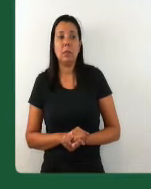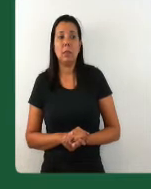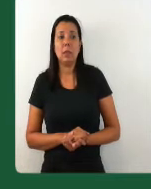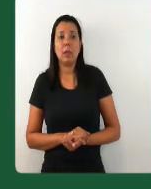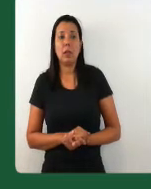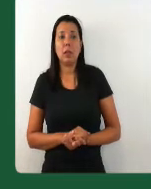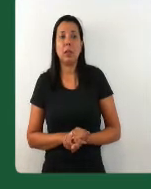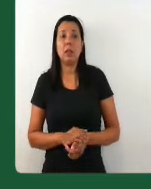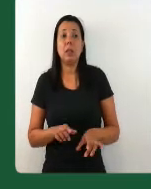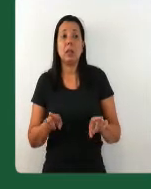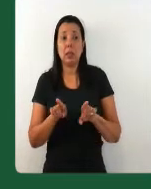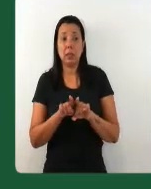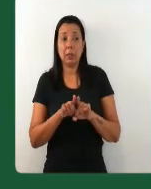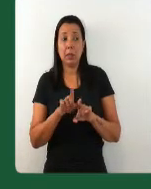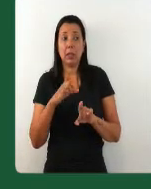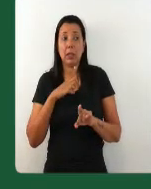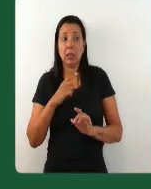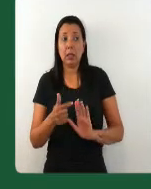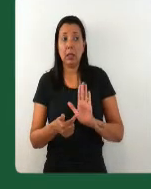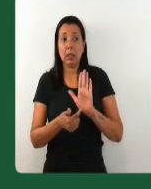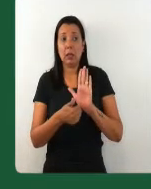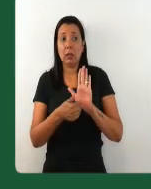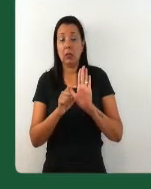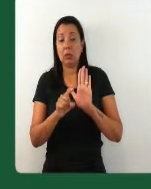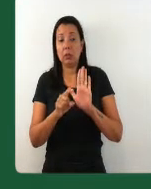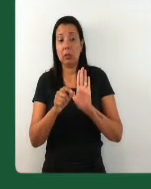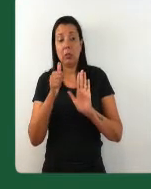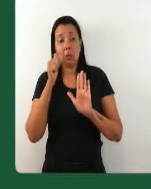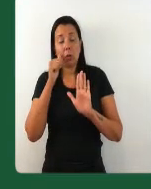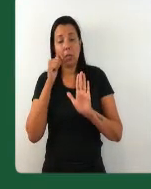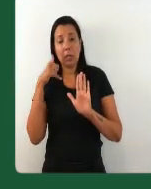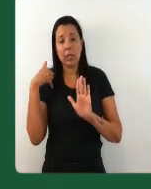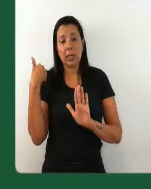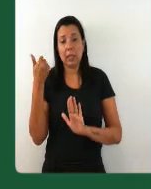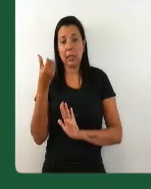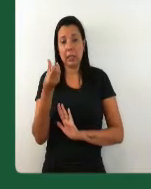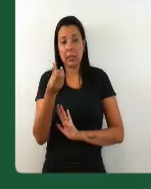Aqui é uma senhora, 60,